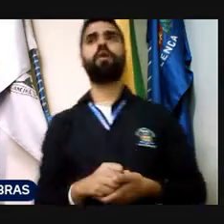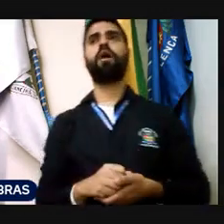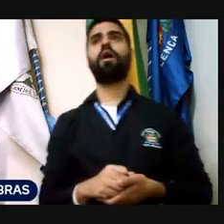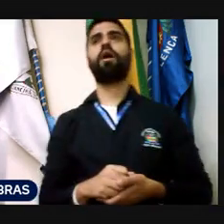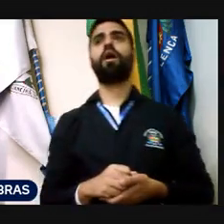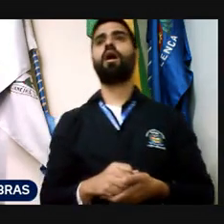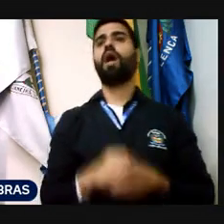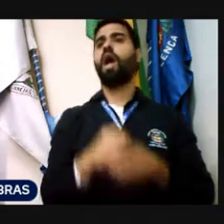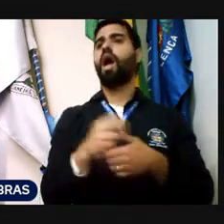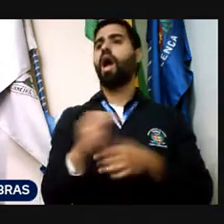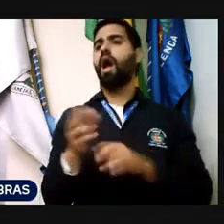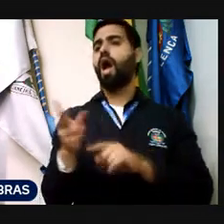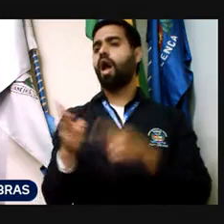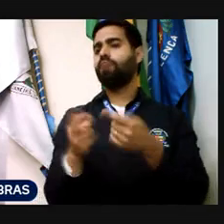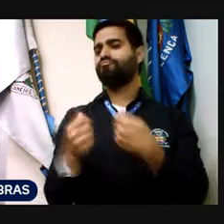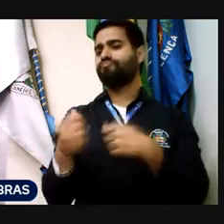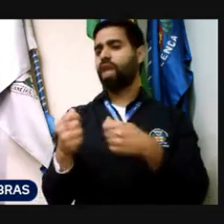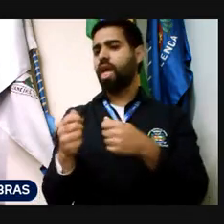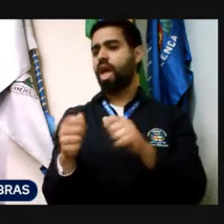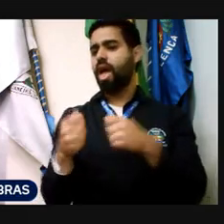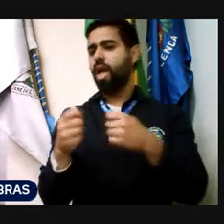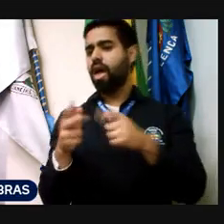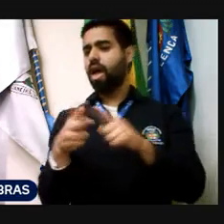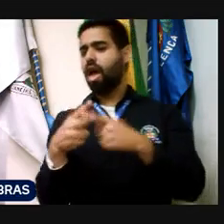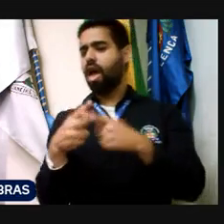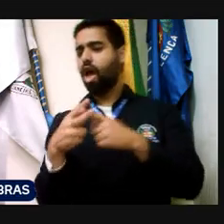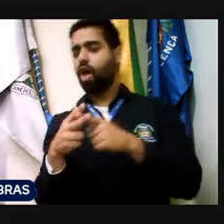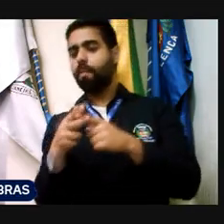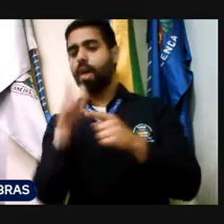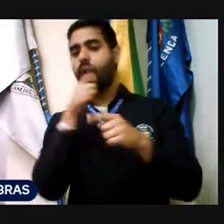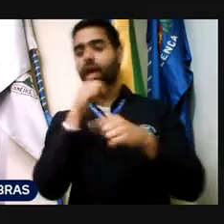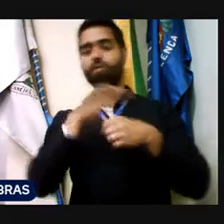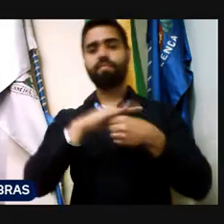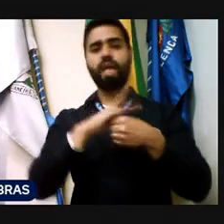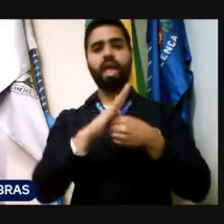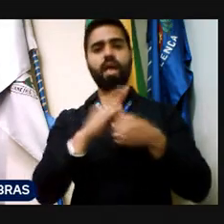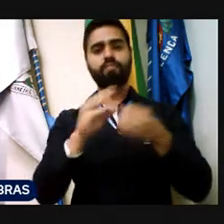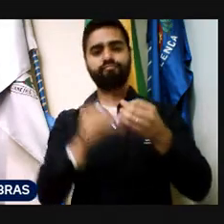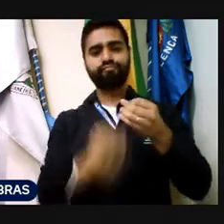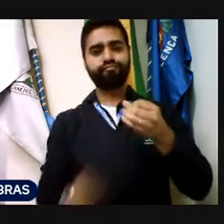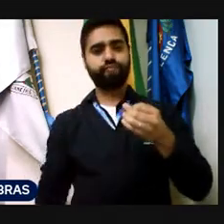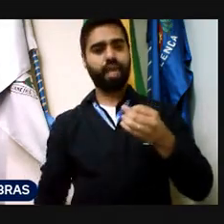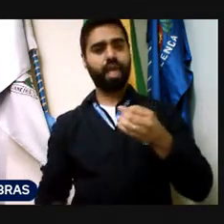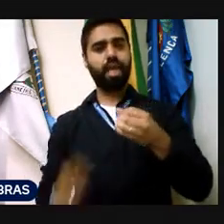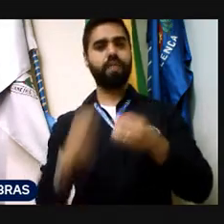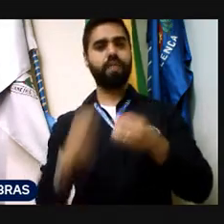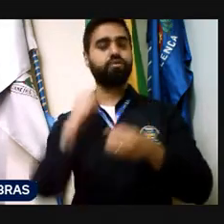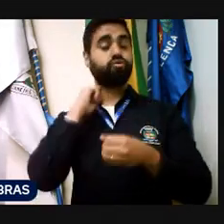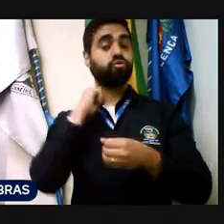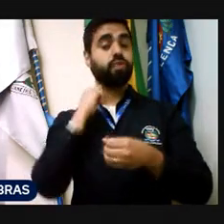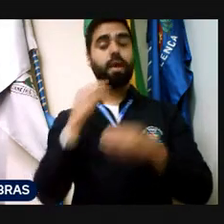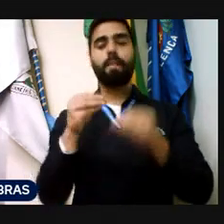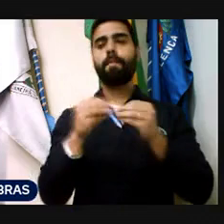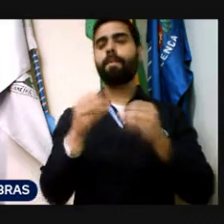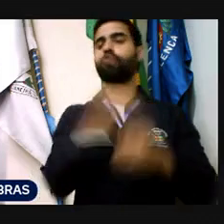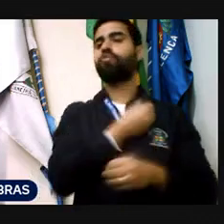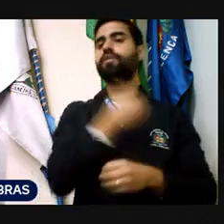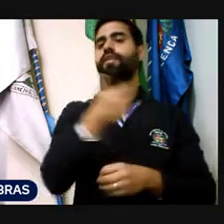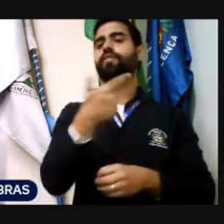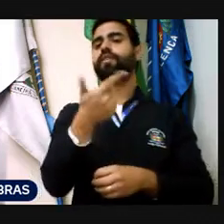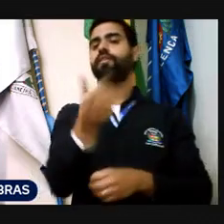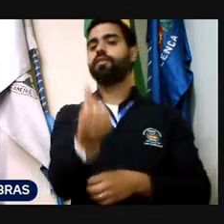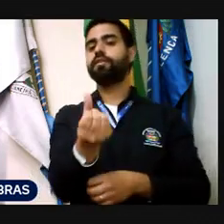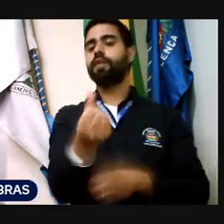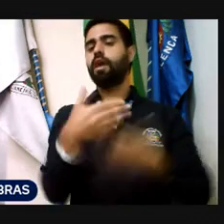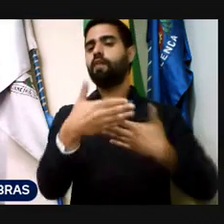da rede de esgoto da rua Jerônimo Farina, no bairro Benfica, ponto de referência próximo ao número 126, em